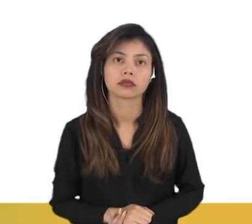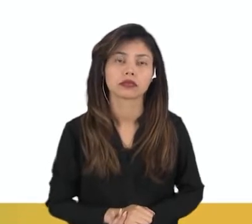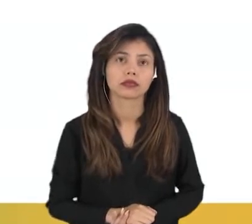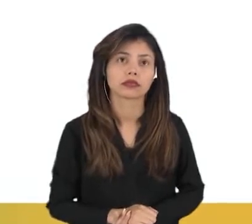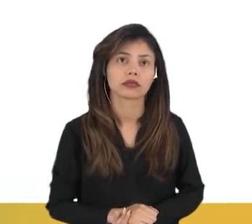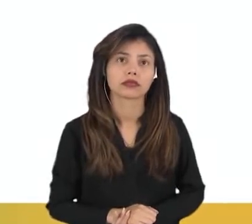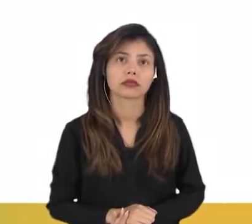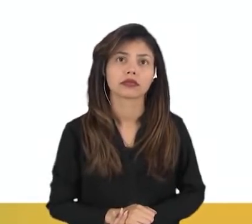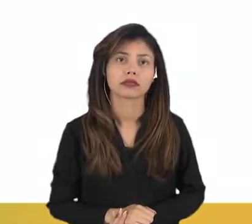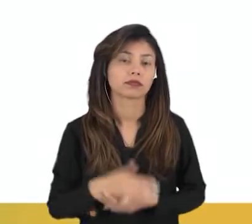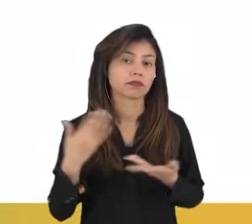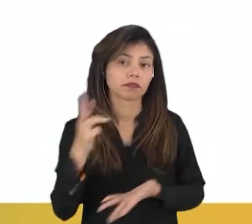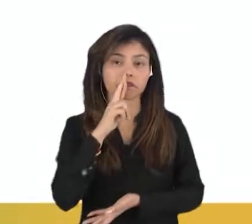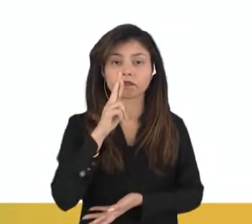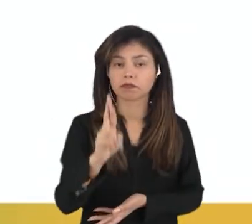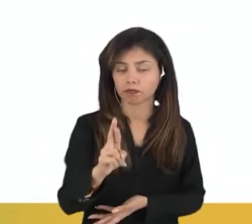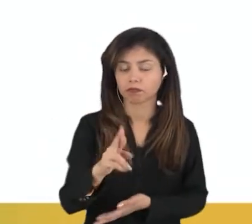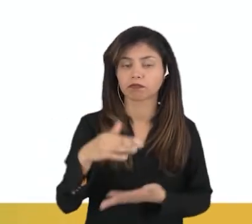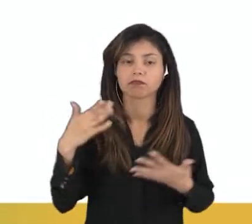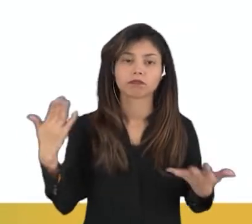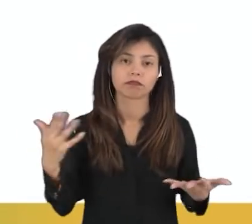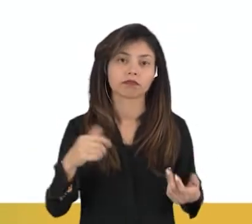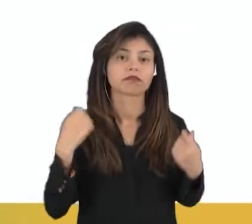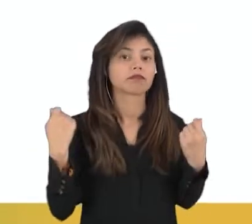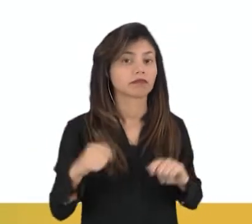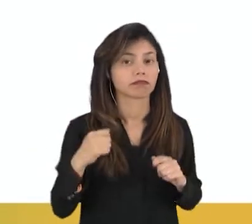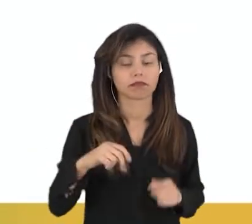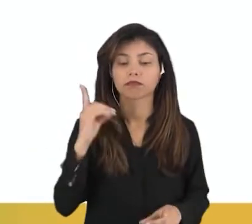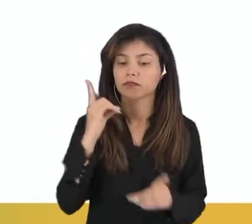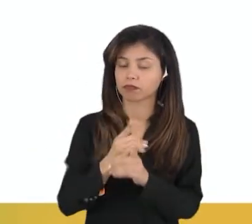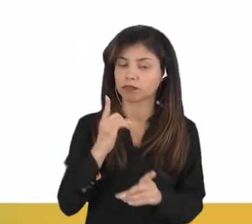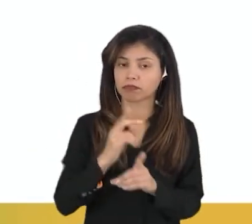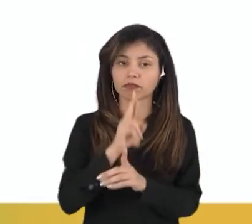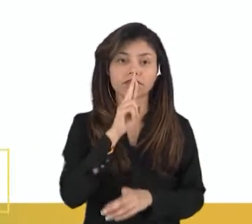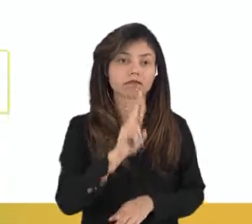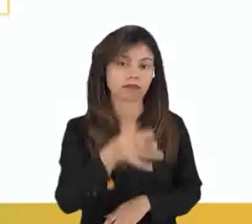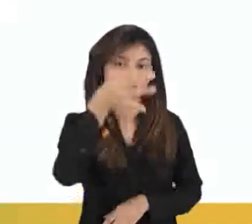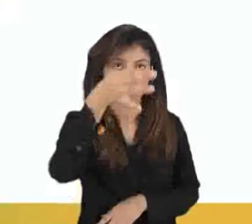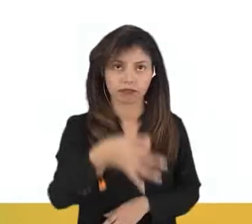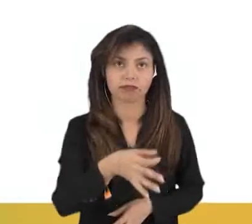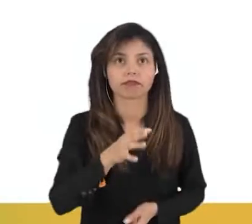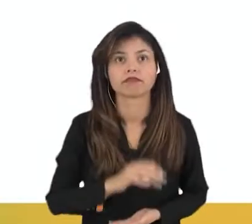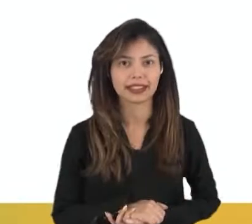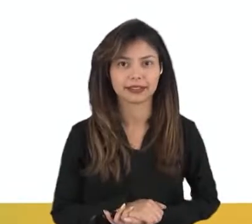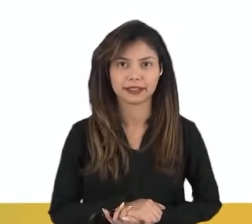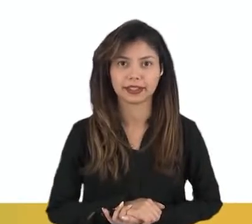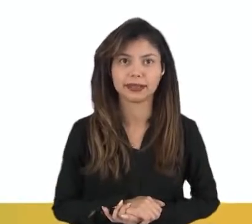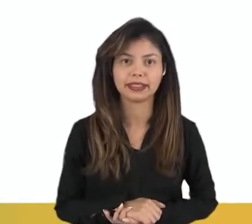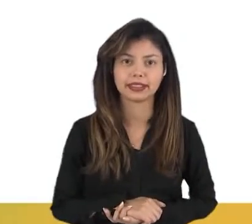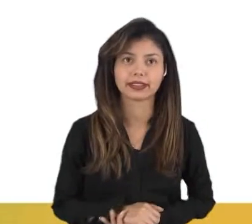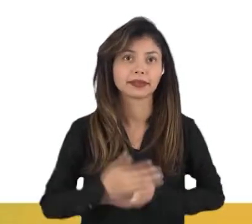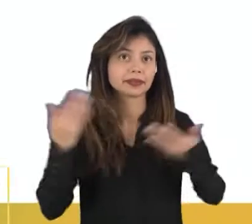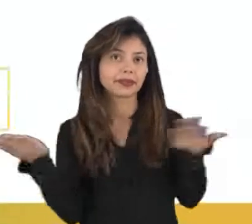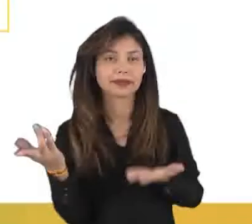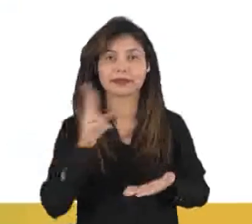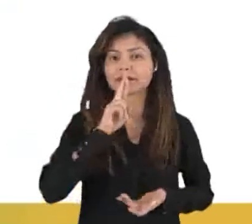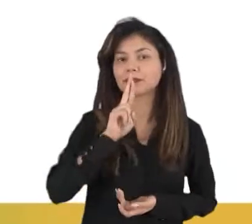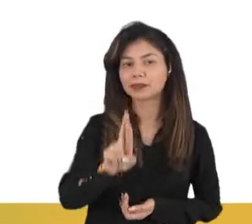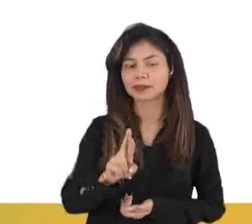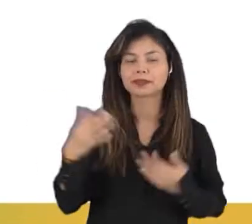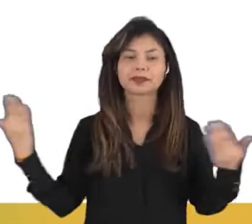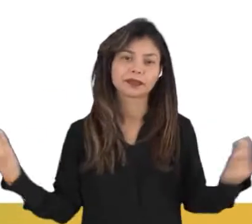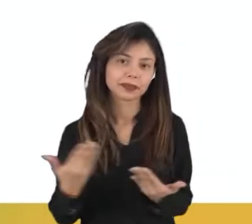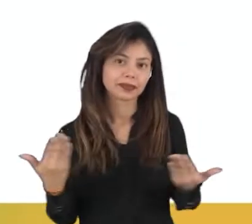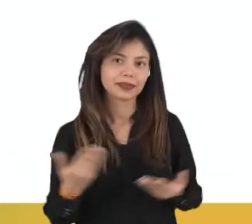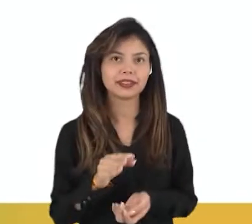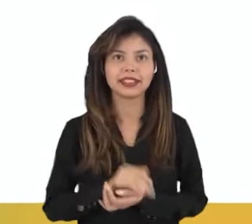1/4. Então, vamos para a nossa resolução para que a gente encontre aí a resposta para esse problema. Então, vamos lá para a nossa